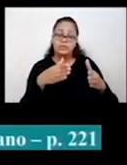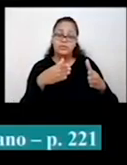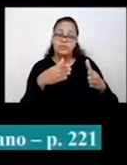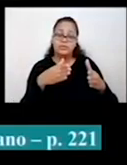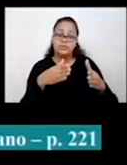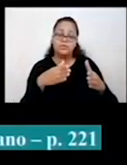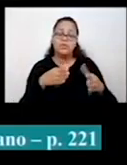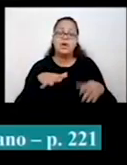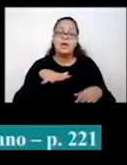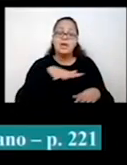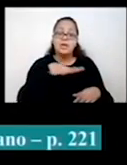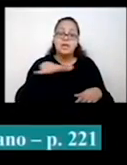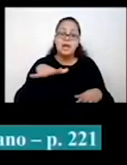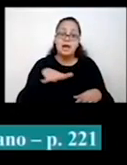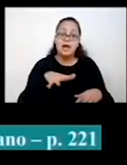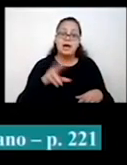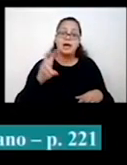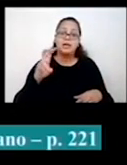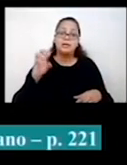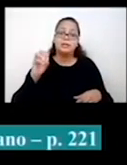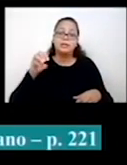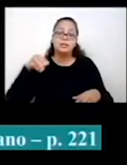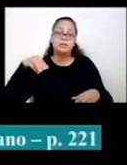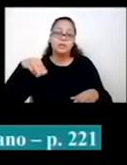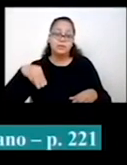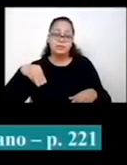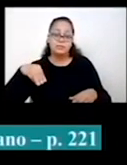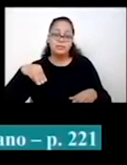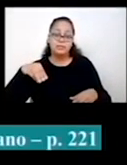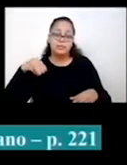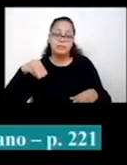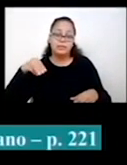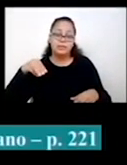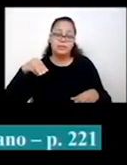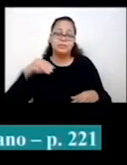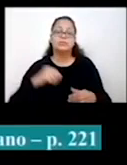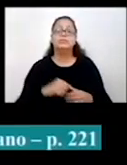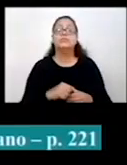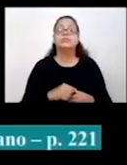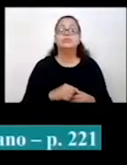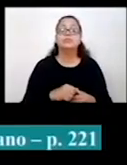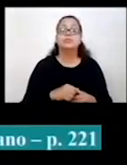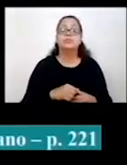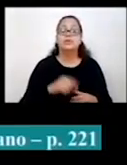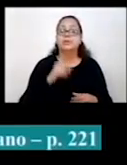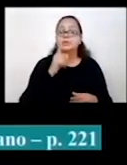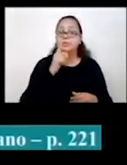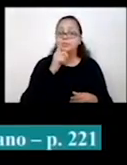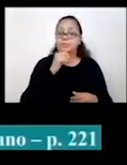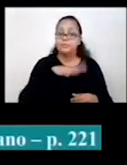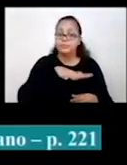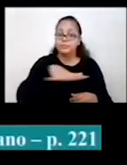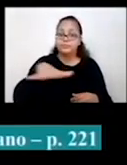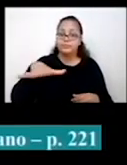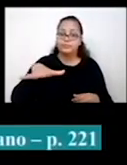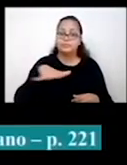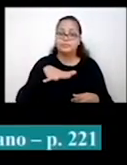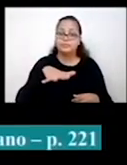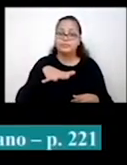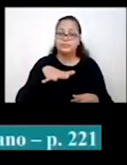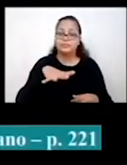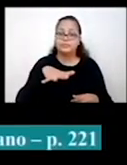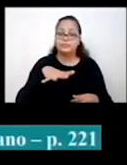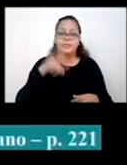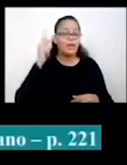mais elevada é de 50 metros aí acima do nível do rio. Então é uma região em que o relevo pode ser denominado de planície,